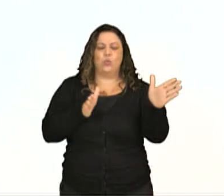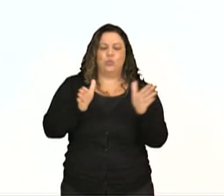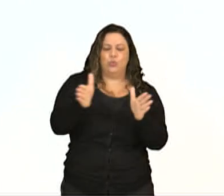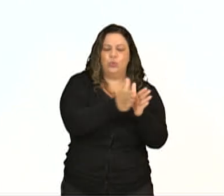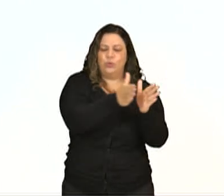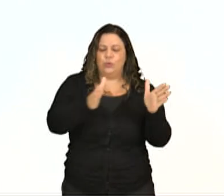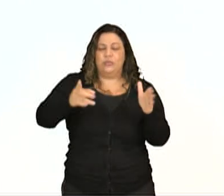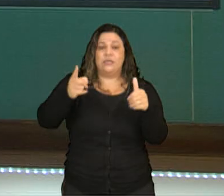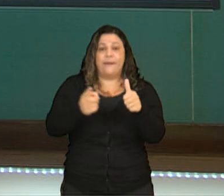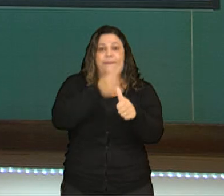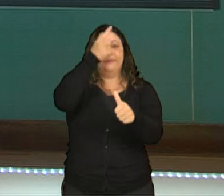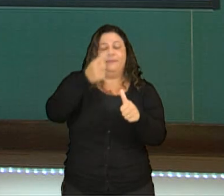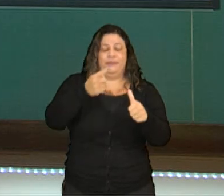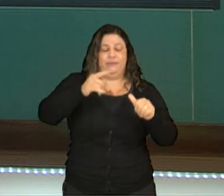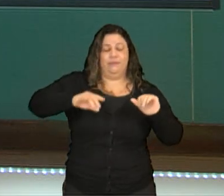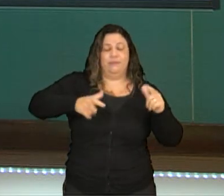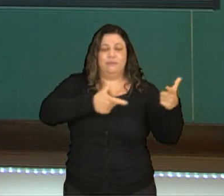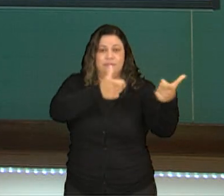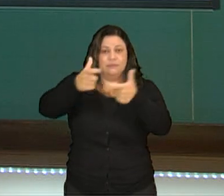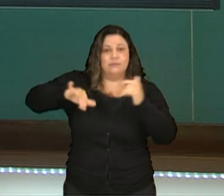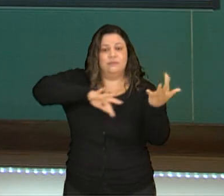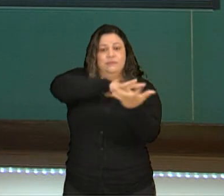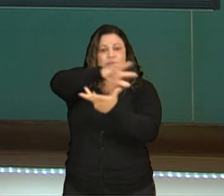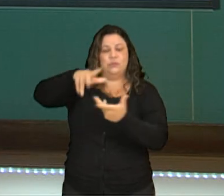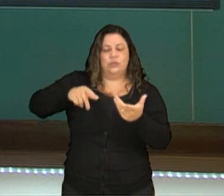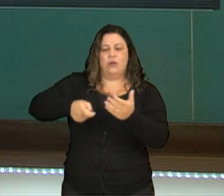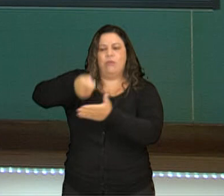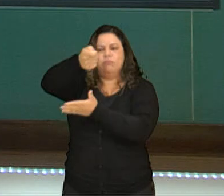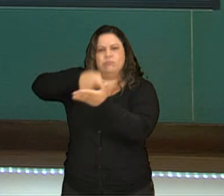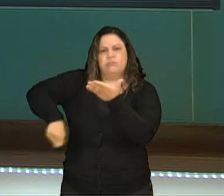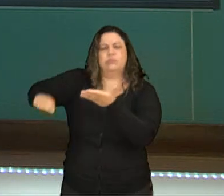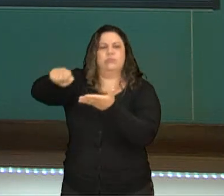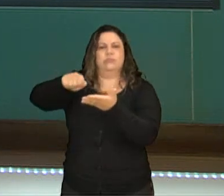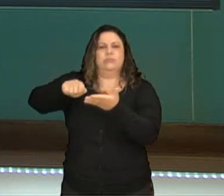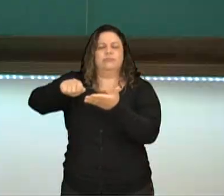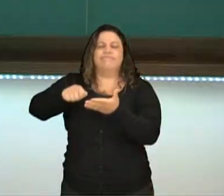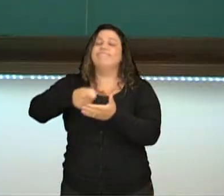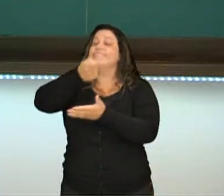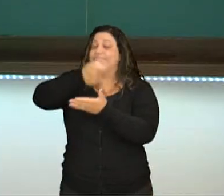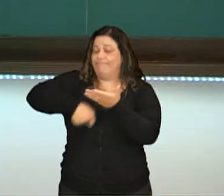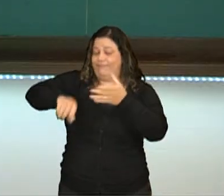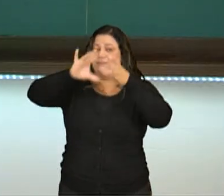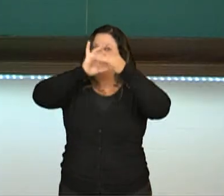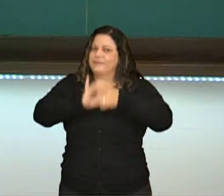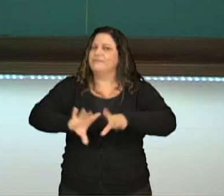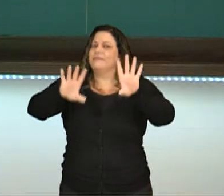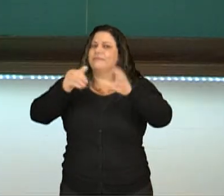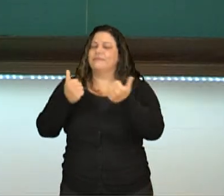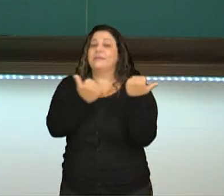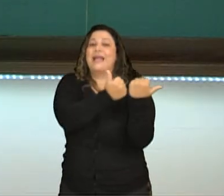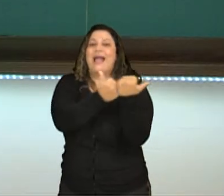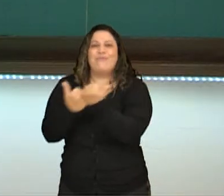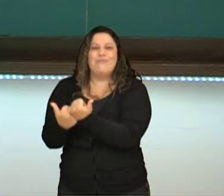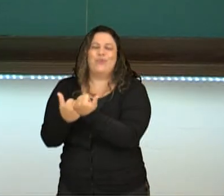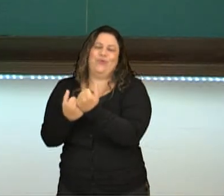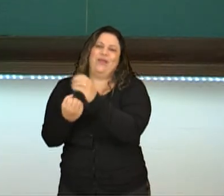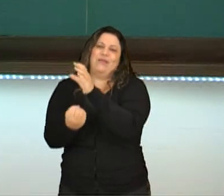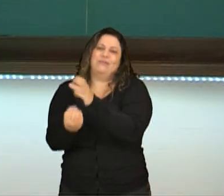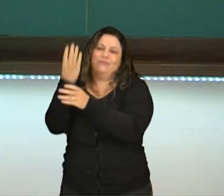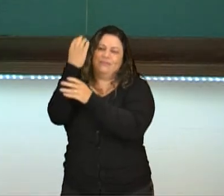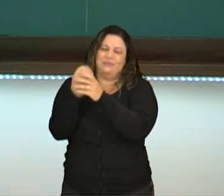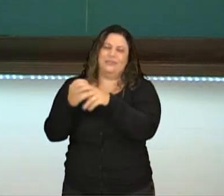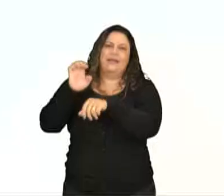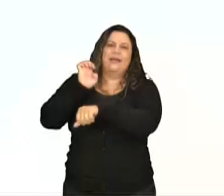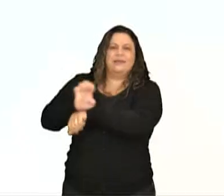em 1917, a Declaração de Balfour, prometendo apoiar sim a criação de um